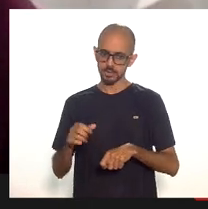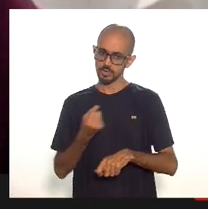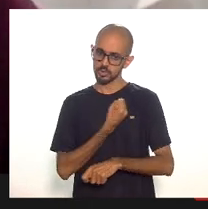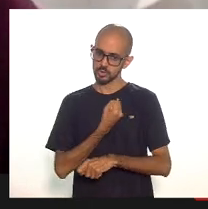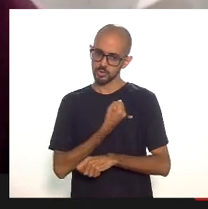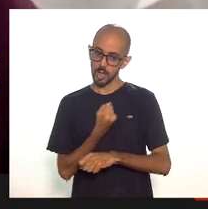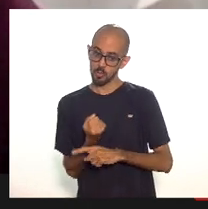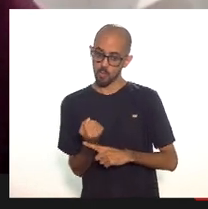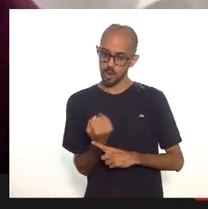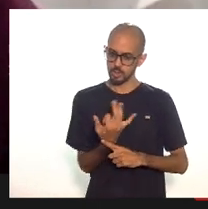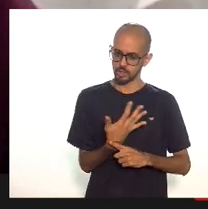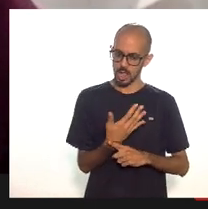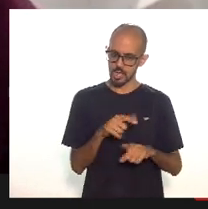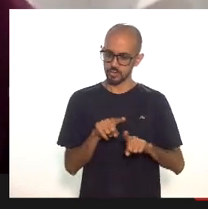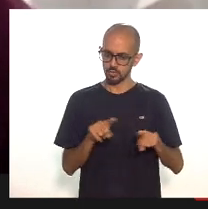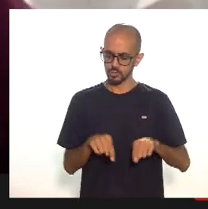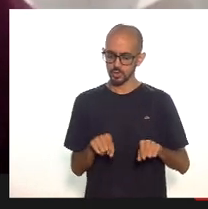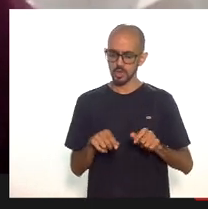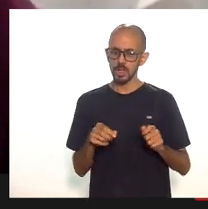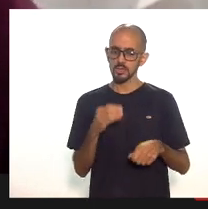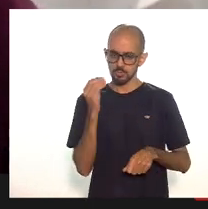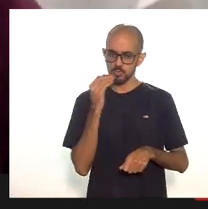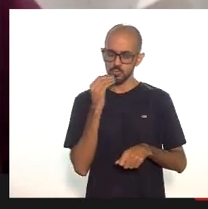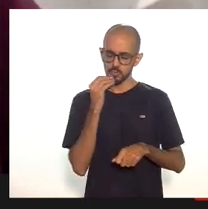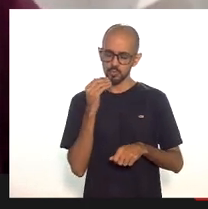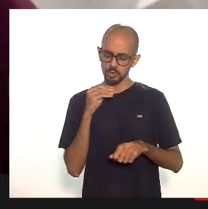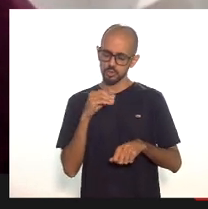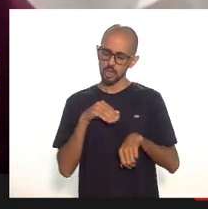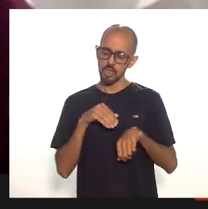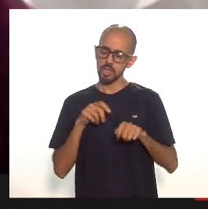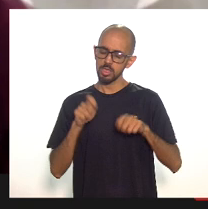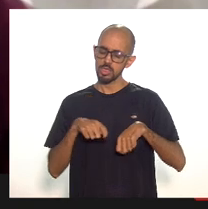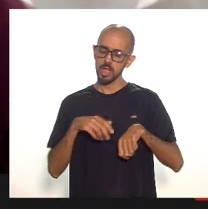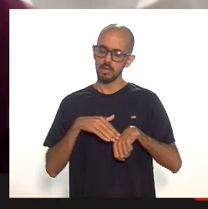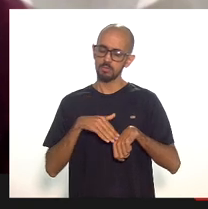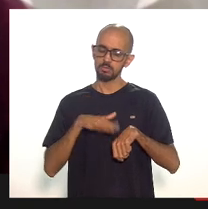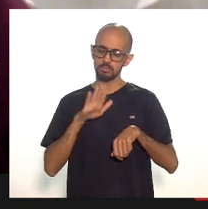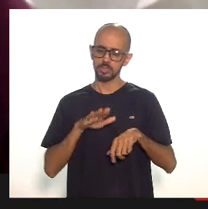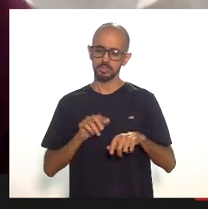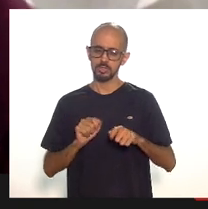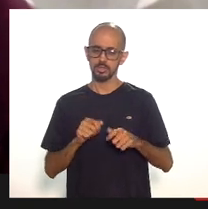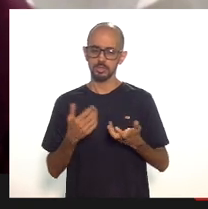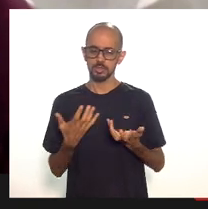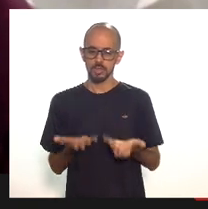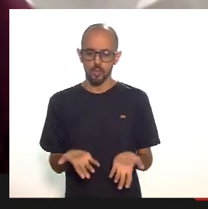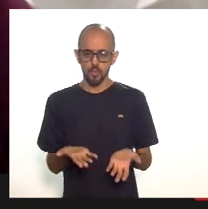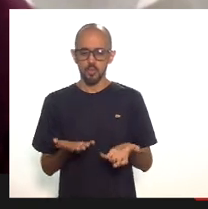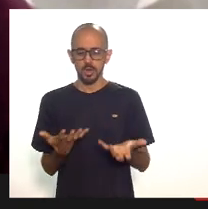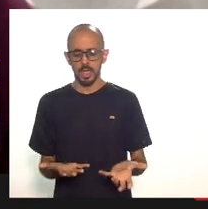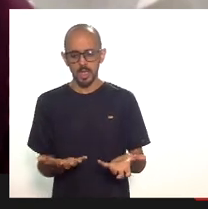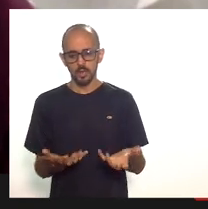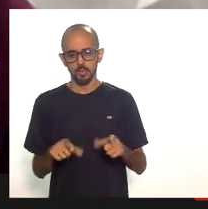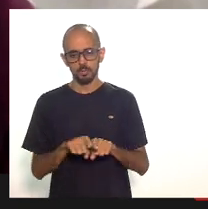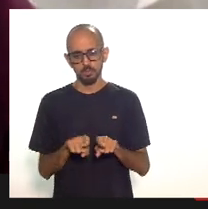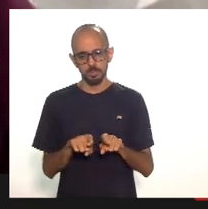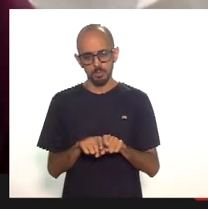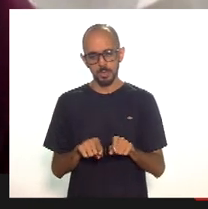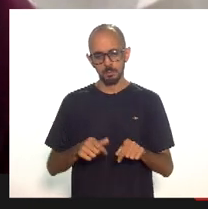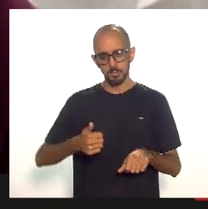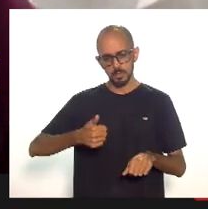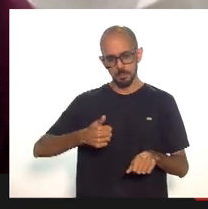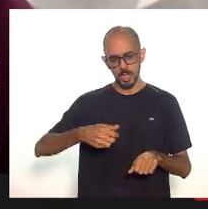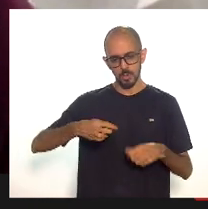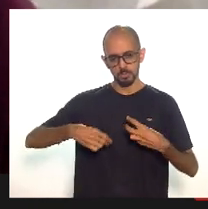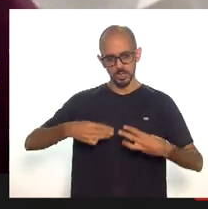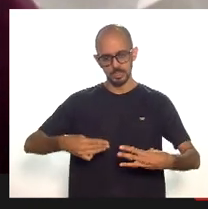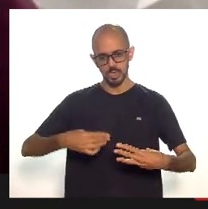esse número de servidores poderia ser ampliado. Então, eu queria passar ao Ministério da Saúde, em seguida ao